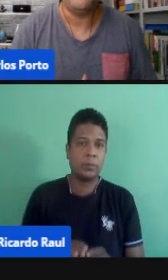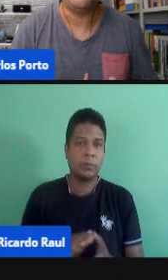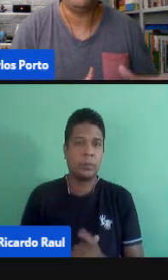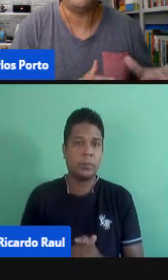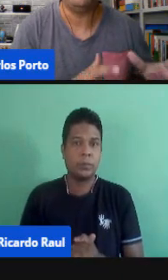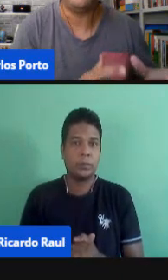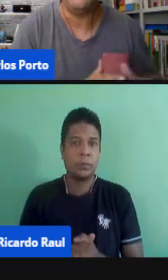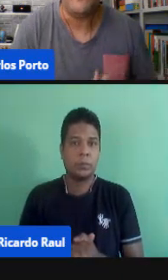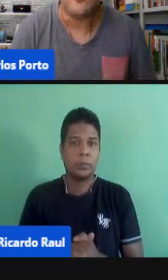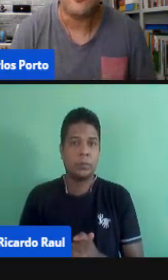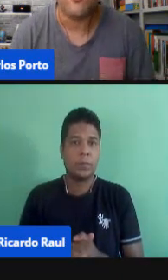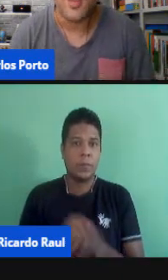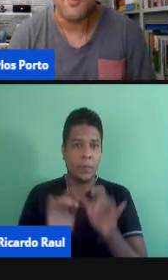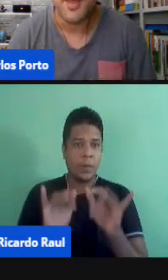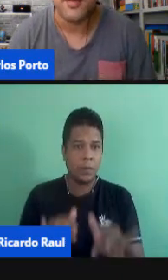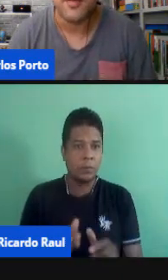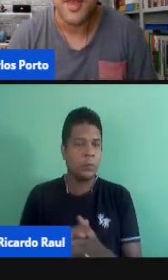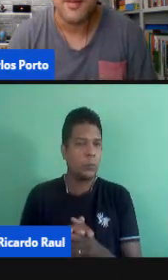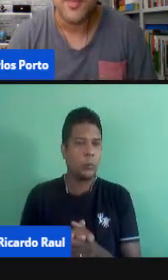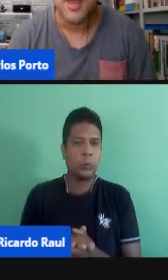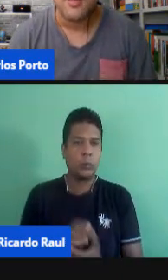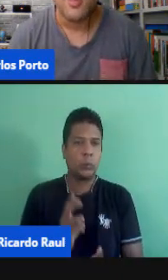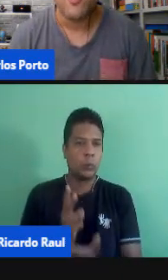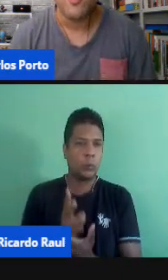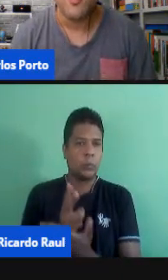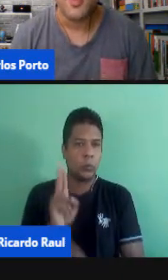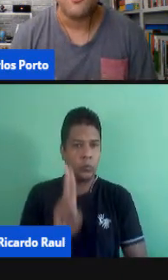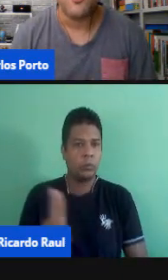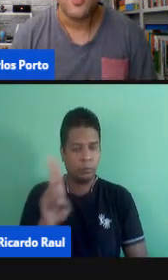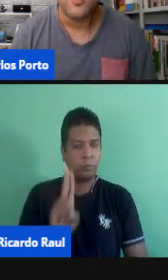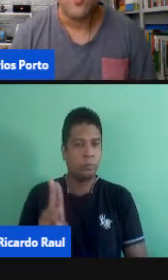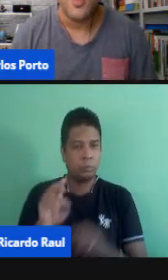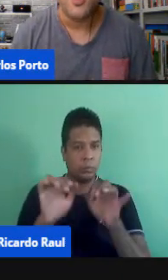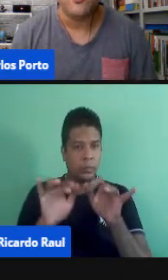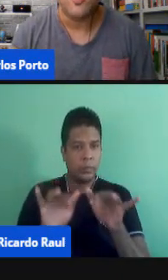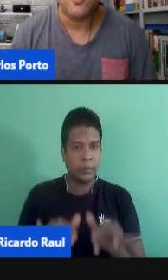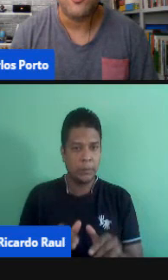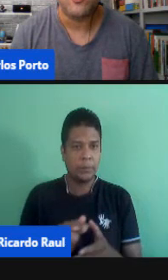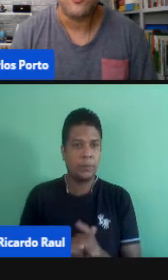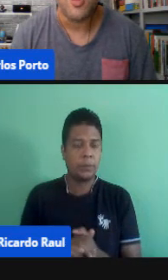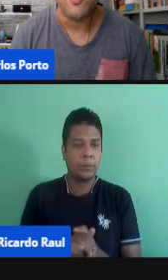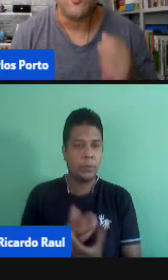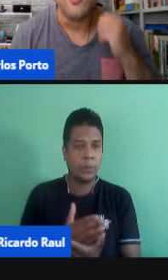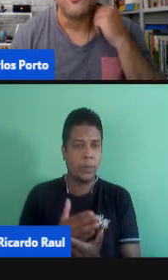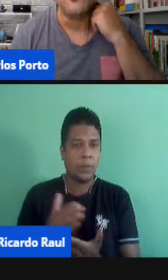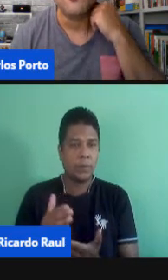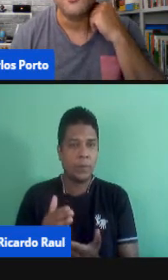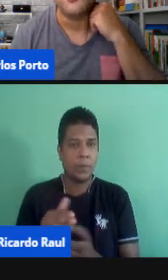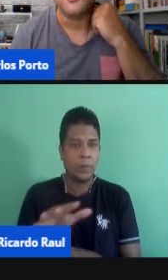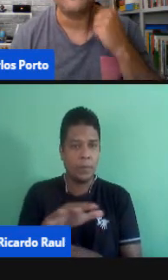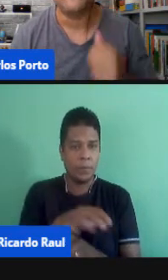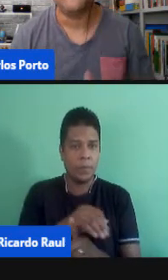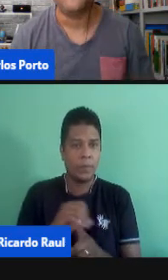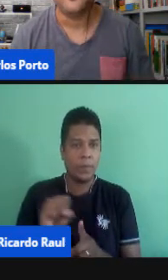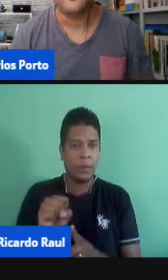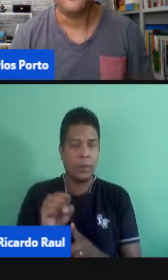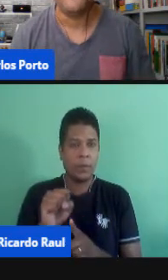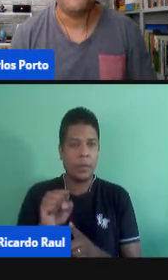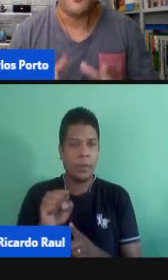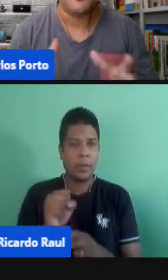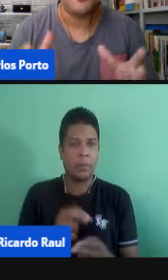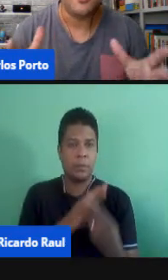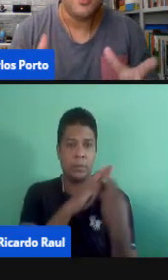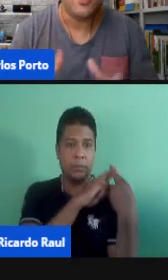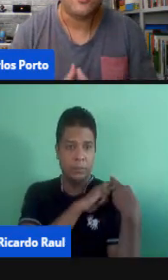alguns momentos, utilizando muito essas ferramentas, né? Mas veja bem, uma iniciativa social e com responsabilidade.